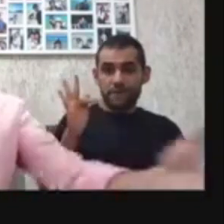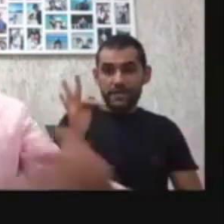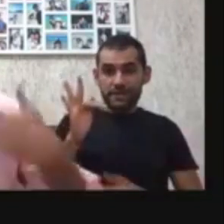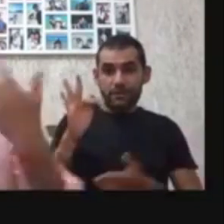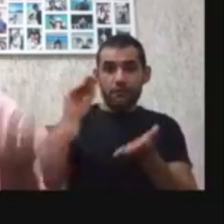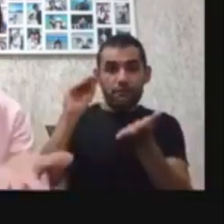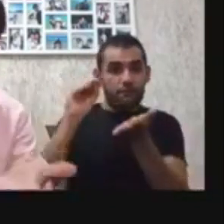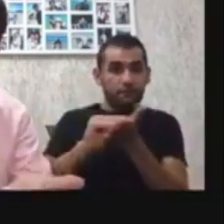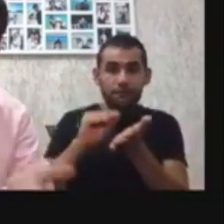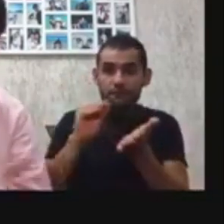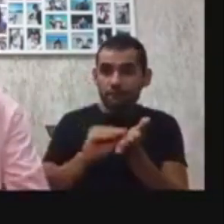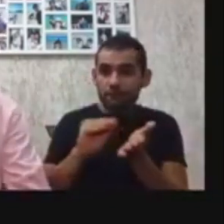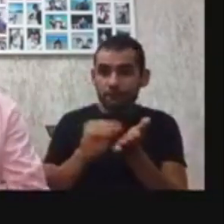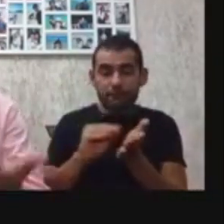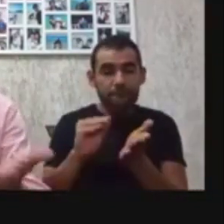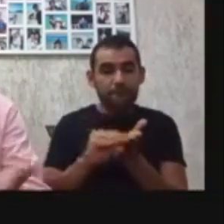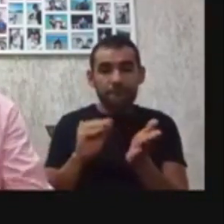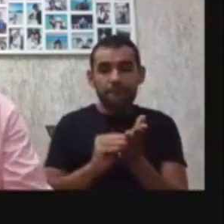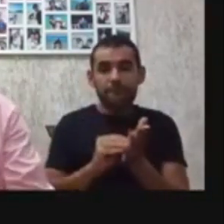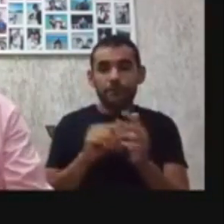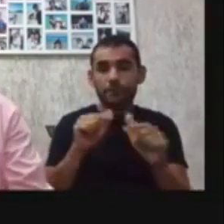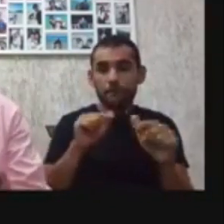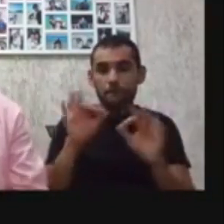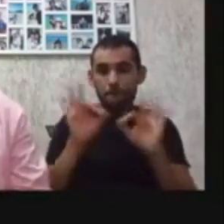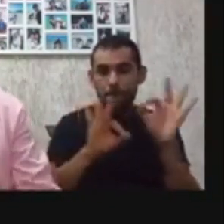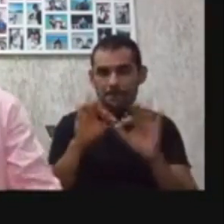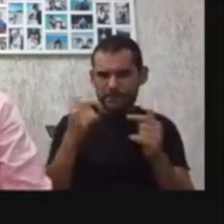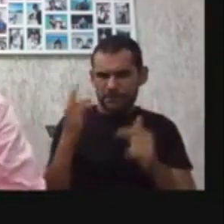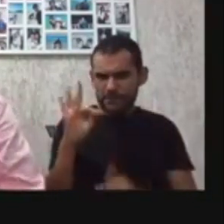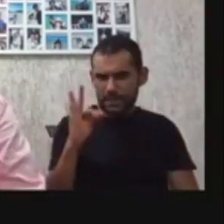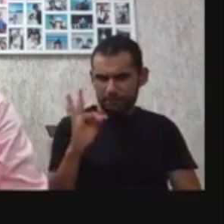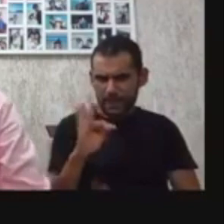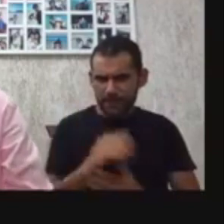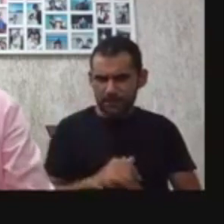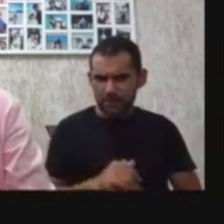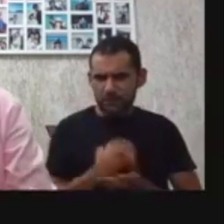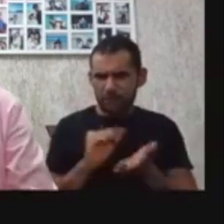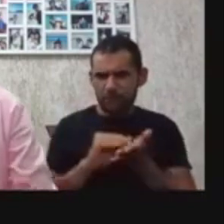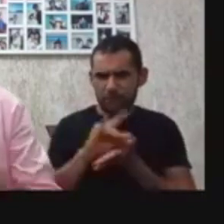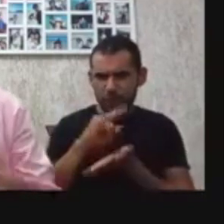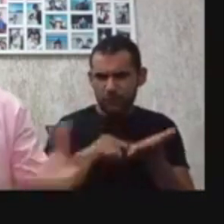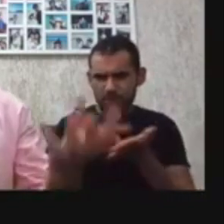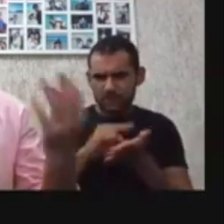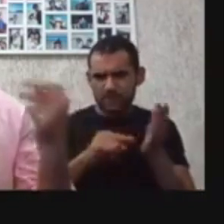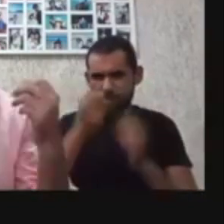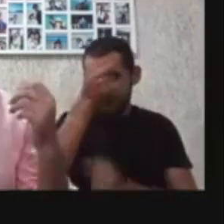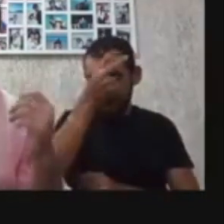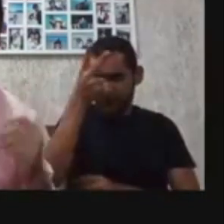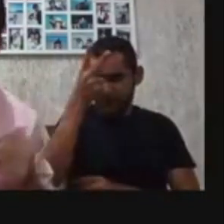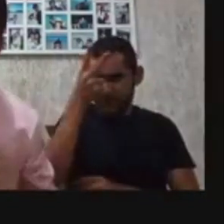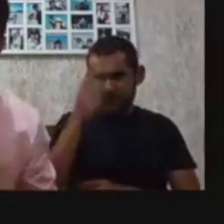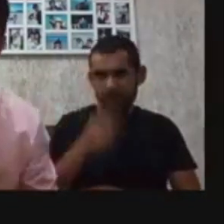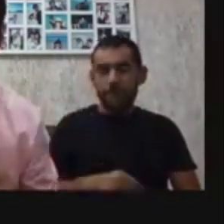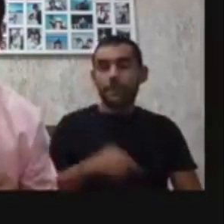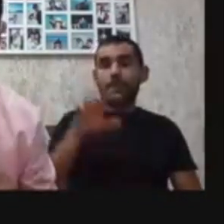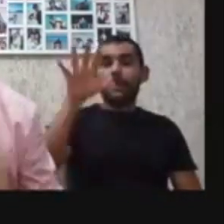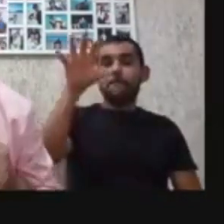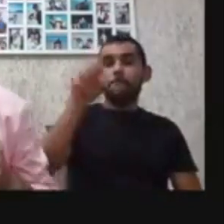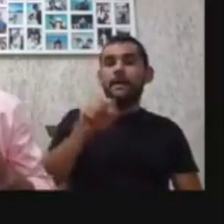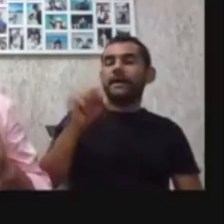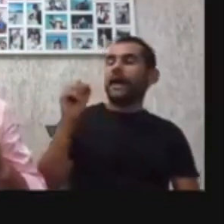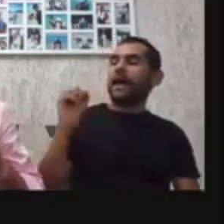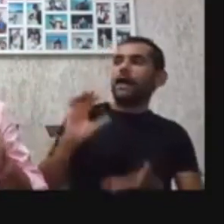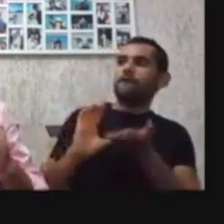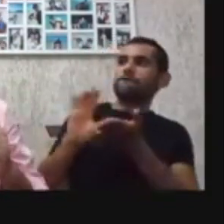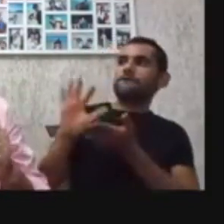falta de plano de trabalho, de documentação da prefeitura? Por que não pegar a verba federal